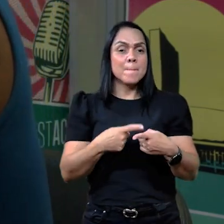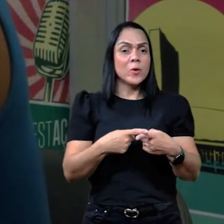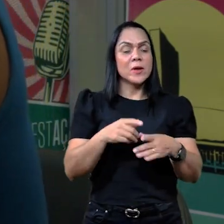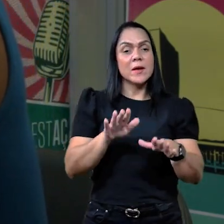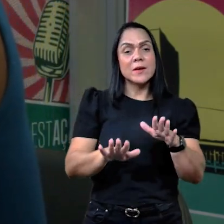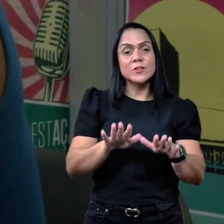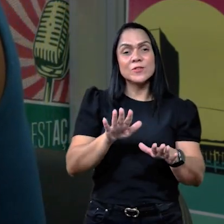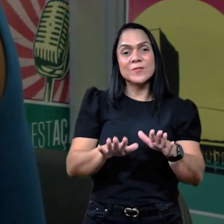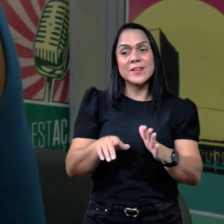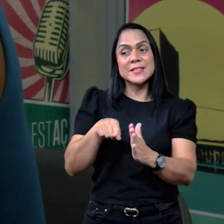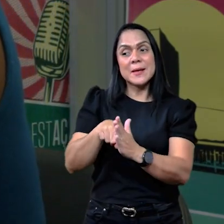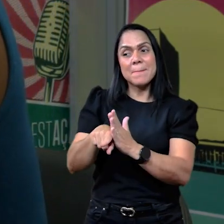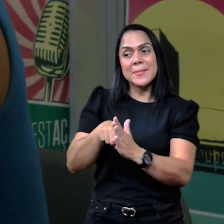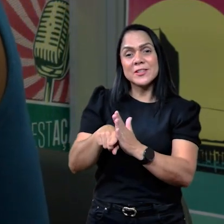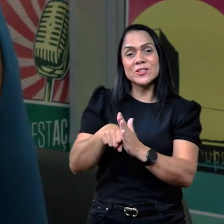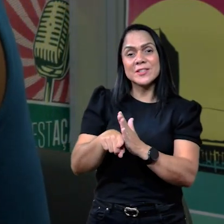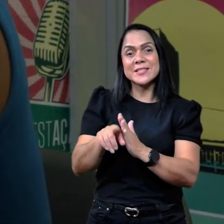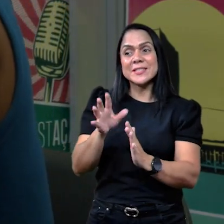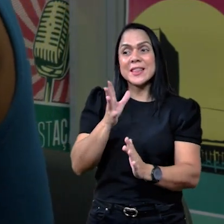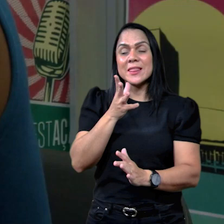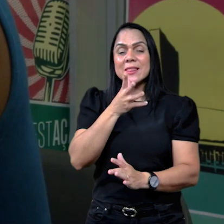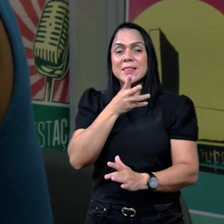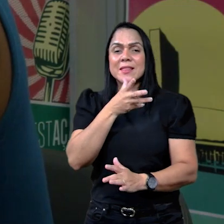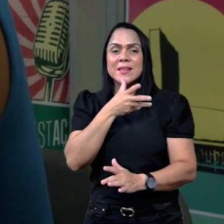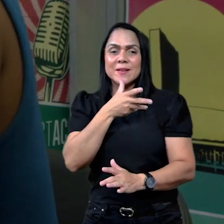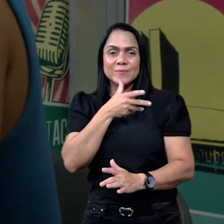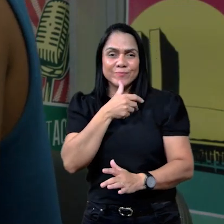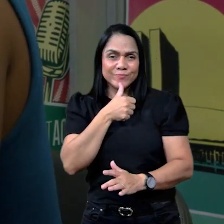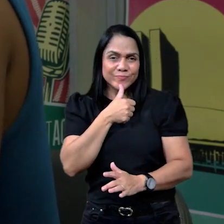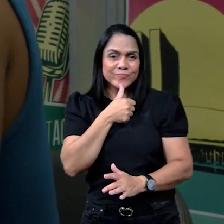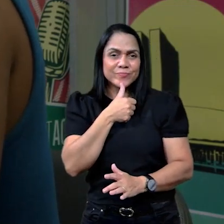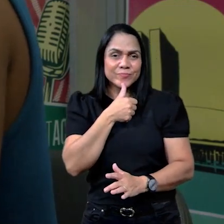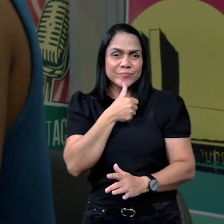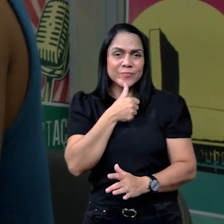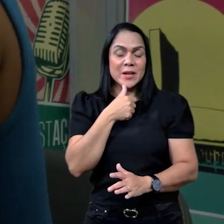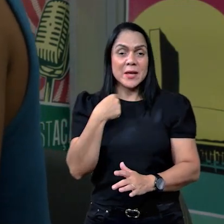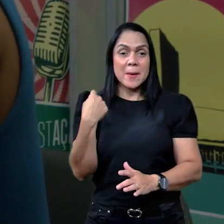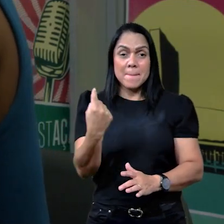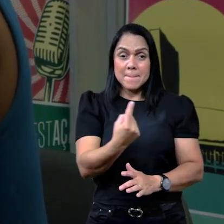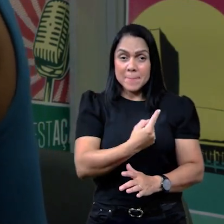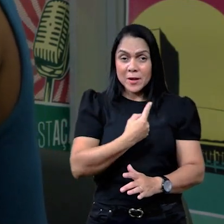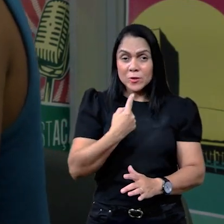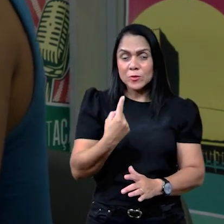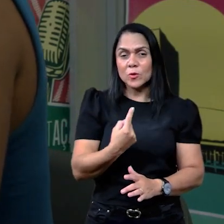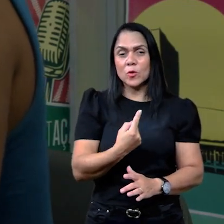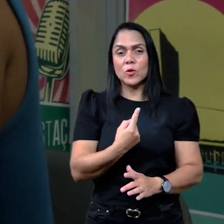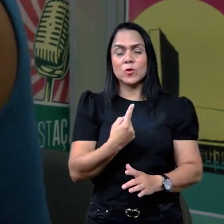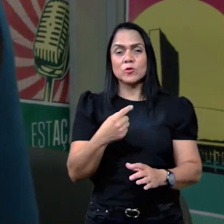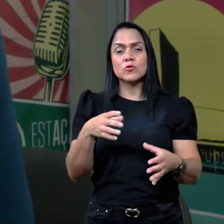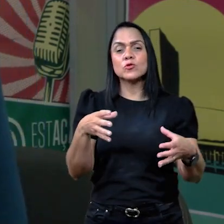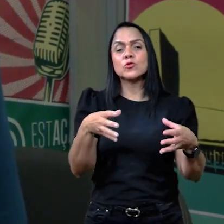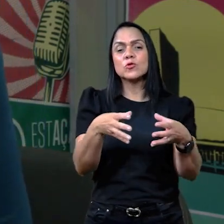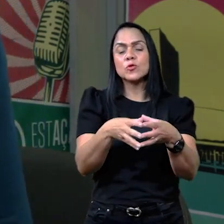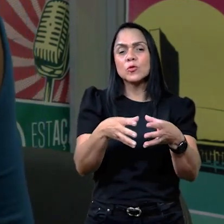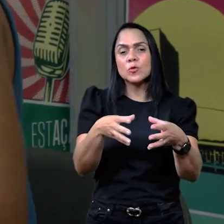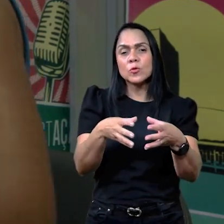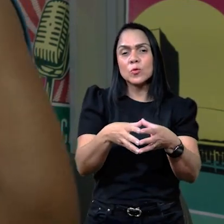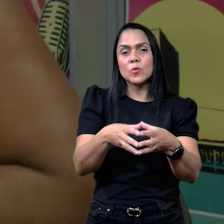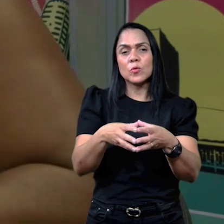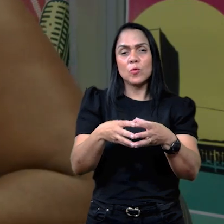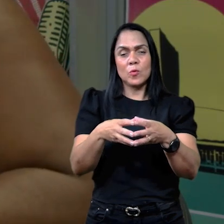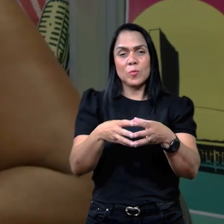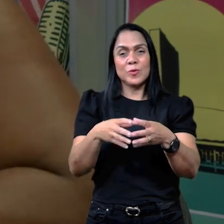dados ela pode ser tardia, né, para a gente que é povo e comunidade tradicional e que trabalha com o povo